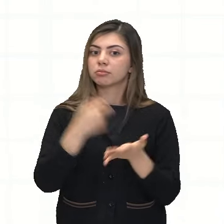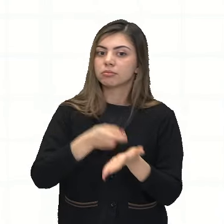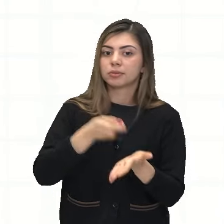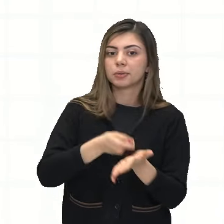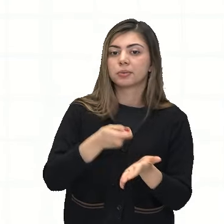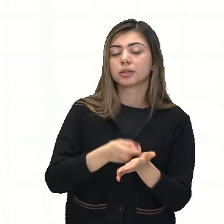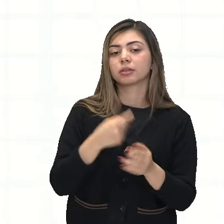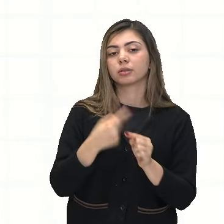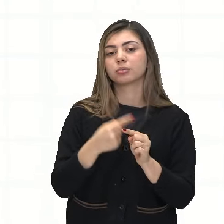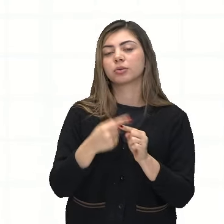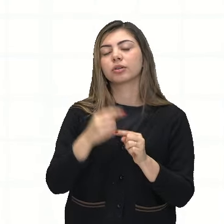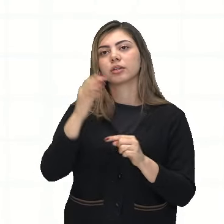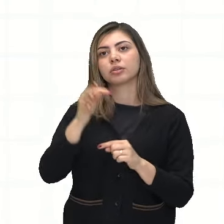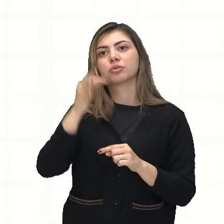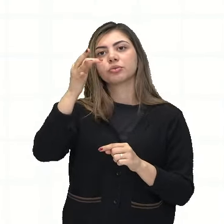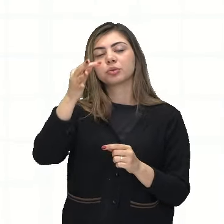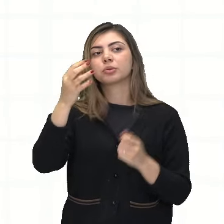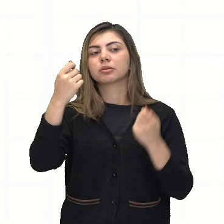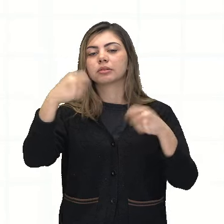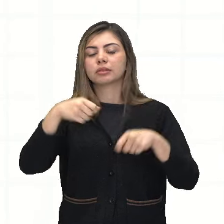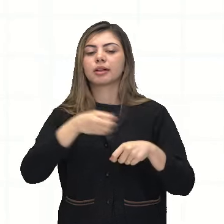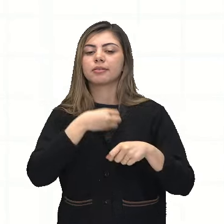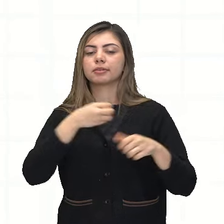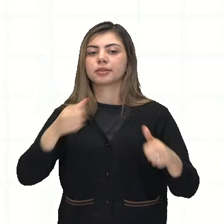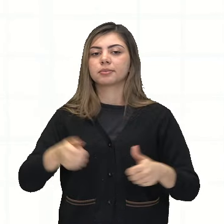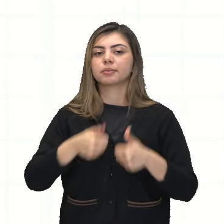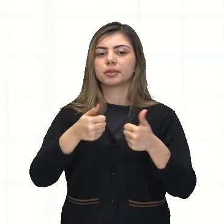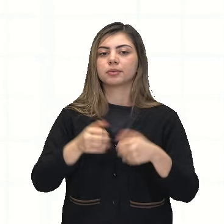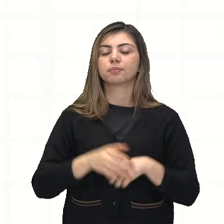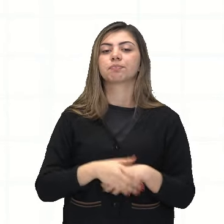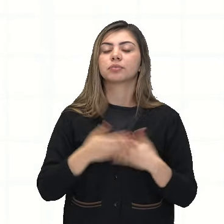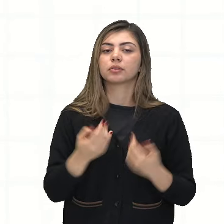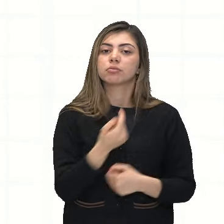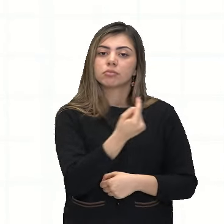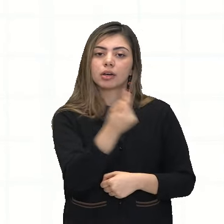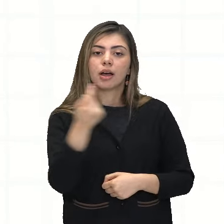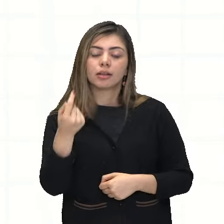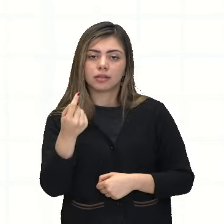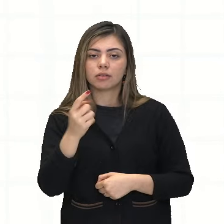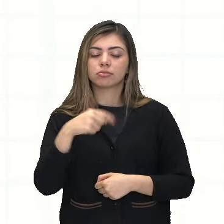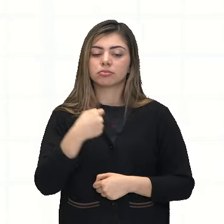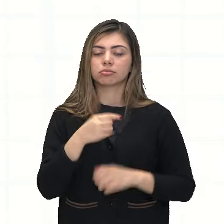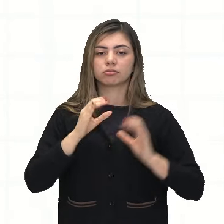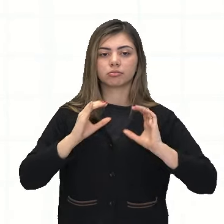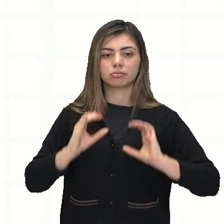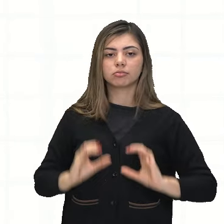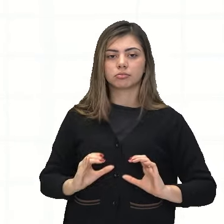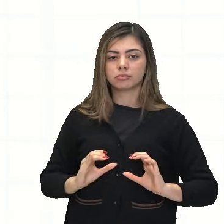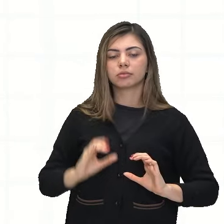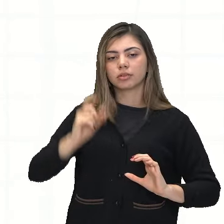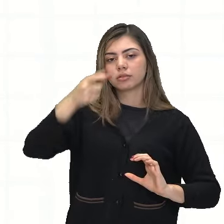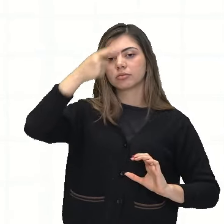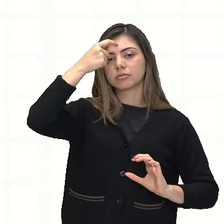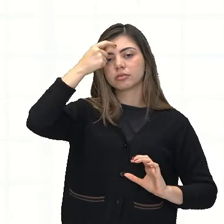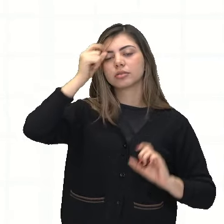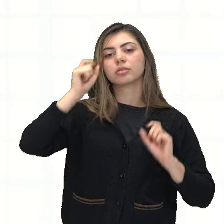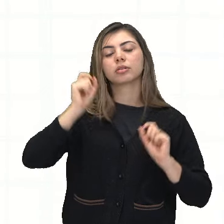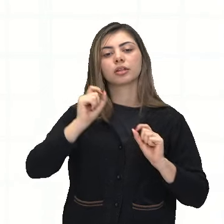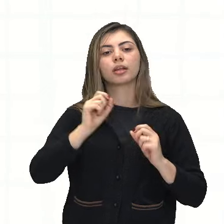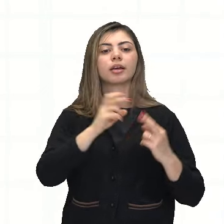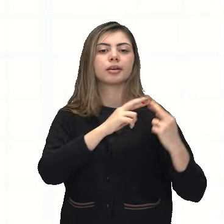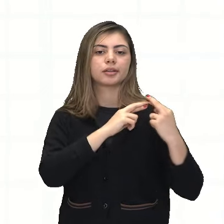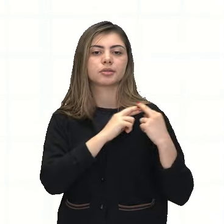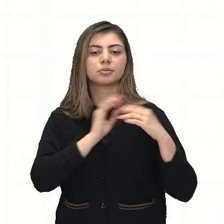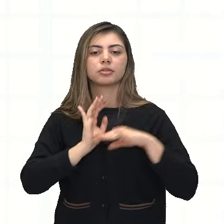e futuras gerações est fazendo uma síntese do que eu desenvolvi cabe a cada um de nós enquanto cidad cidadãos conscientes assumir Nossa